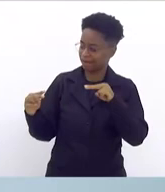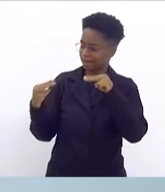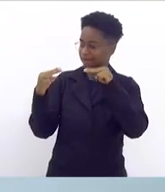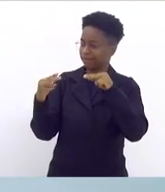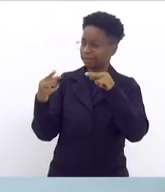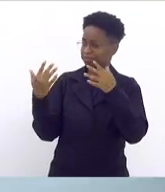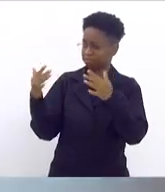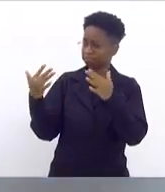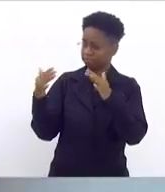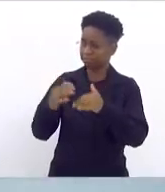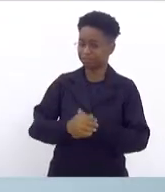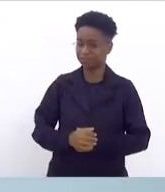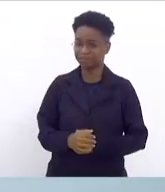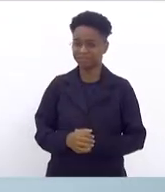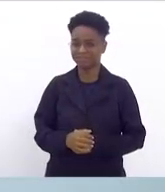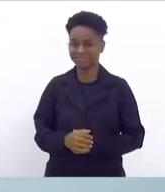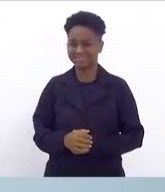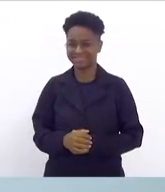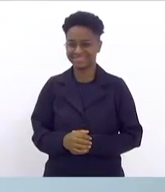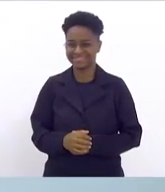louvo.